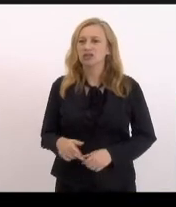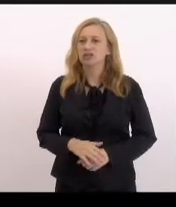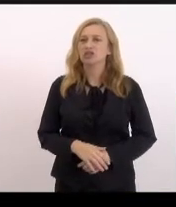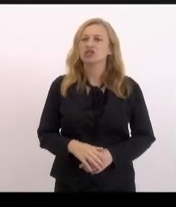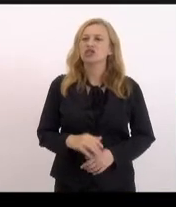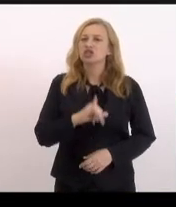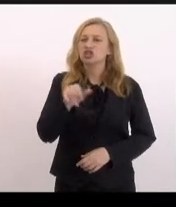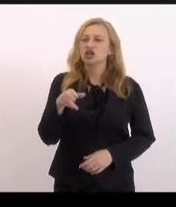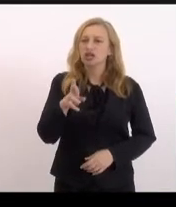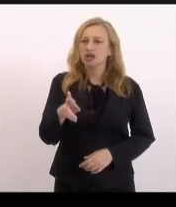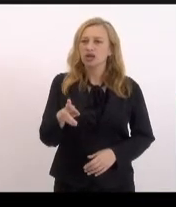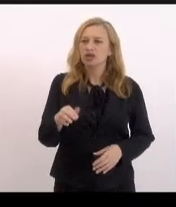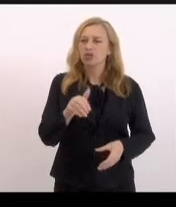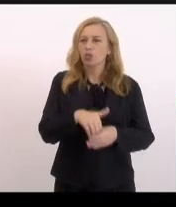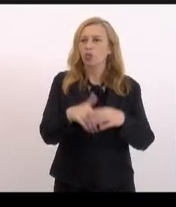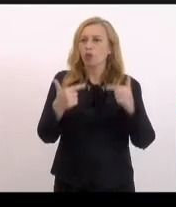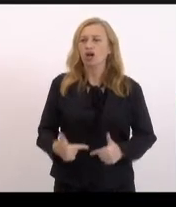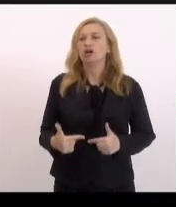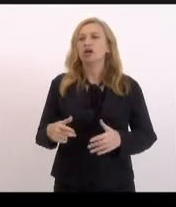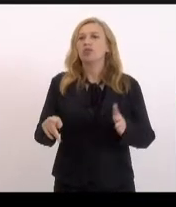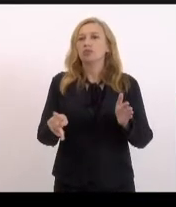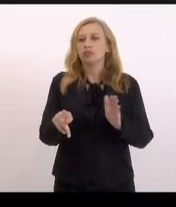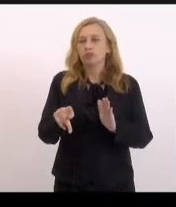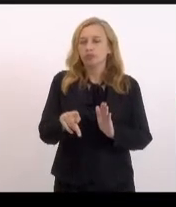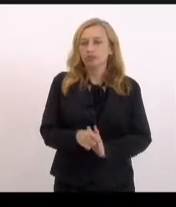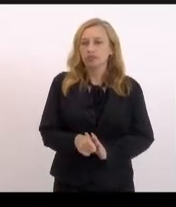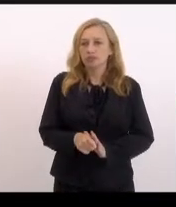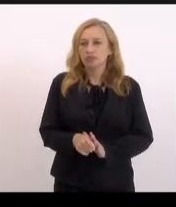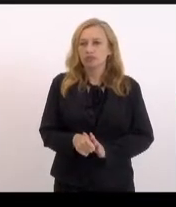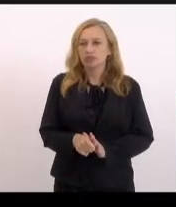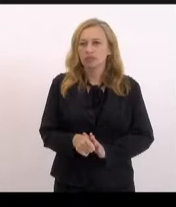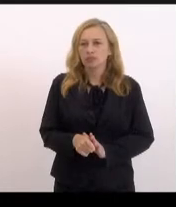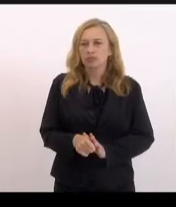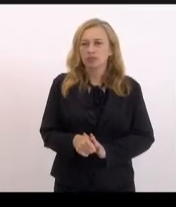Jari, abstenção. Projeto de resolução 843.